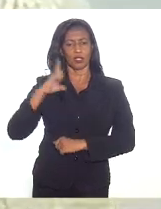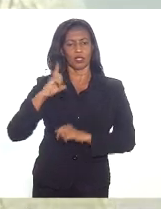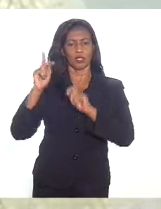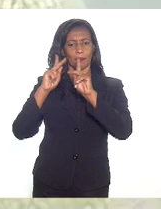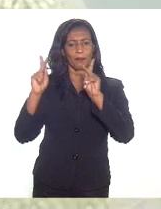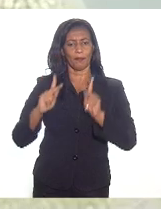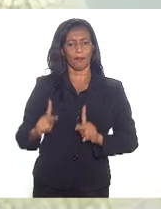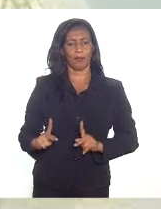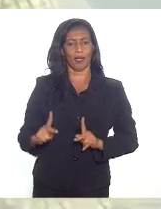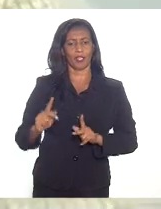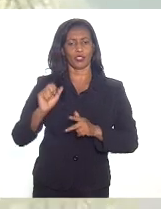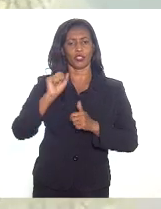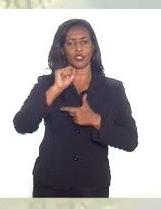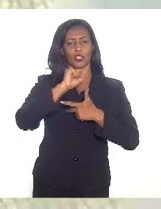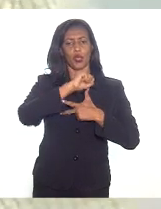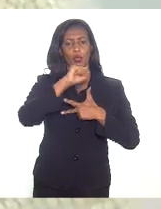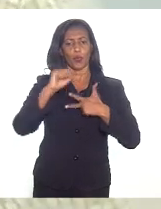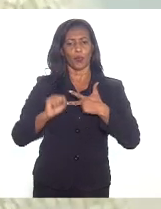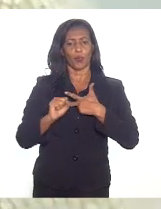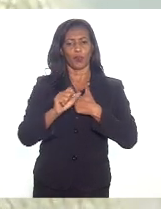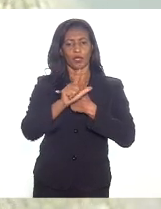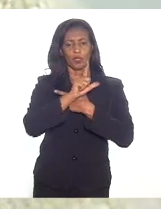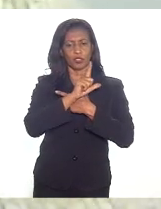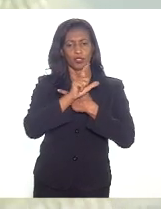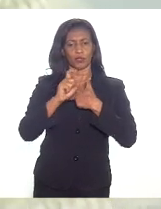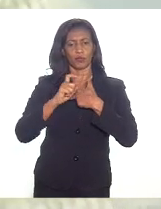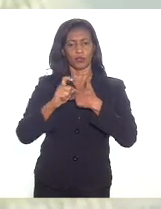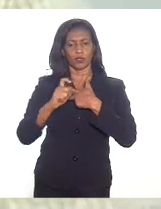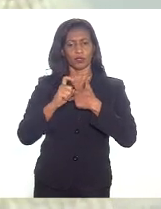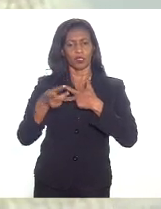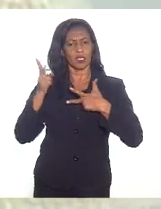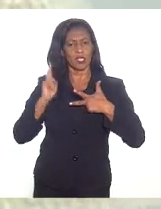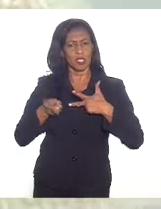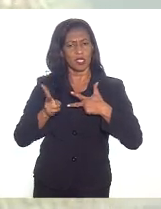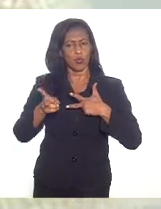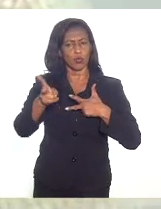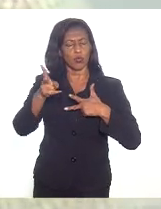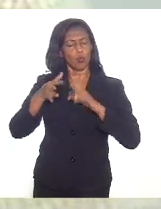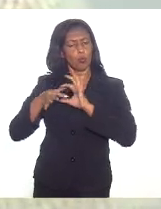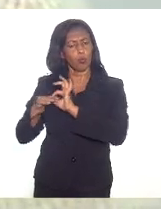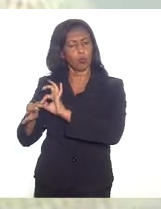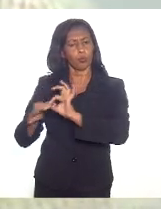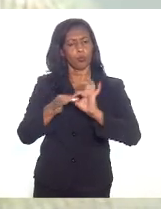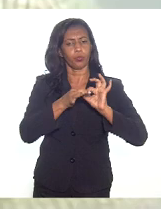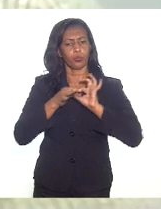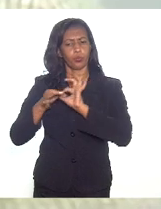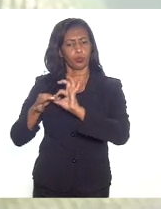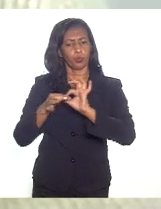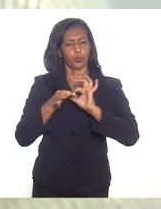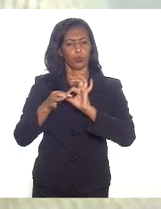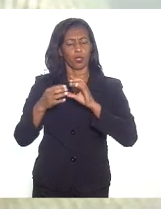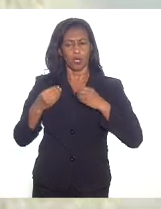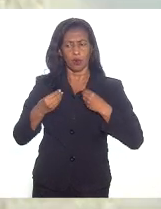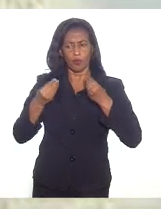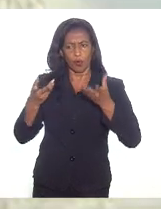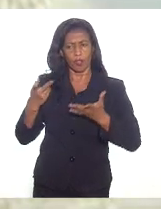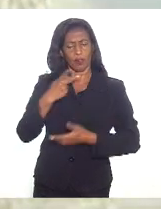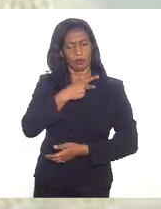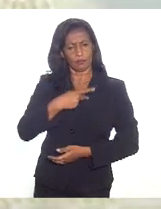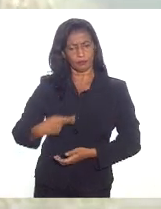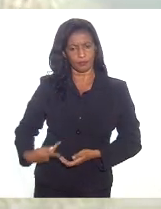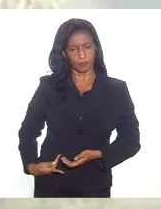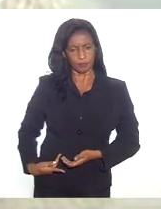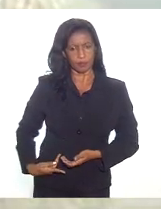Legislativo, que se consiga continuar com essa harmonia que foi criada por Vossa Excelência,